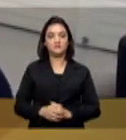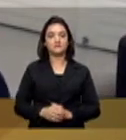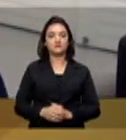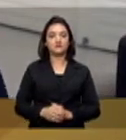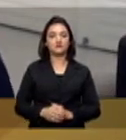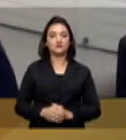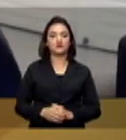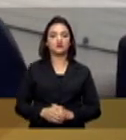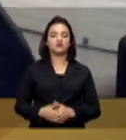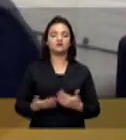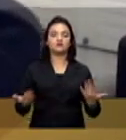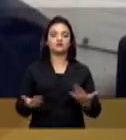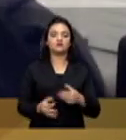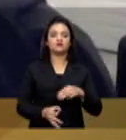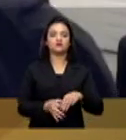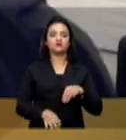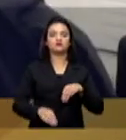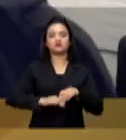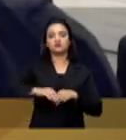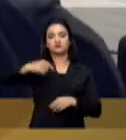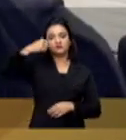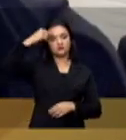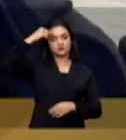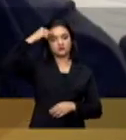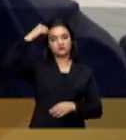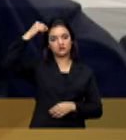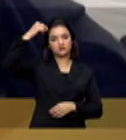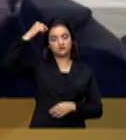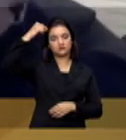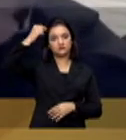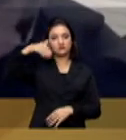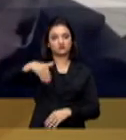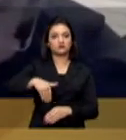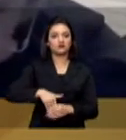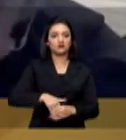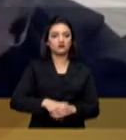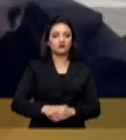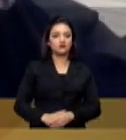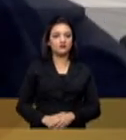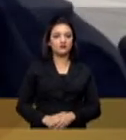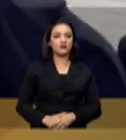à Sua Excelência, o Ministro Luiz Roberto Barroso, para o voto.